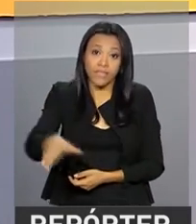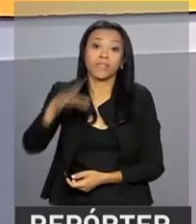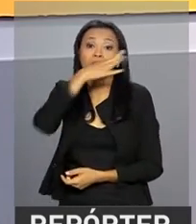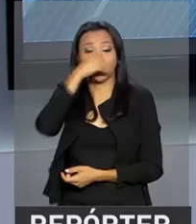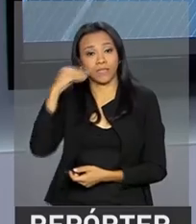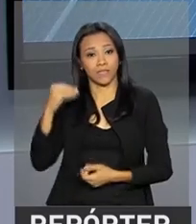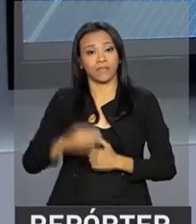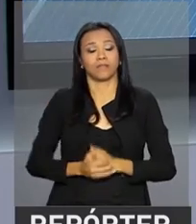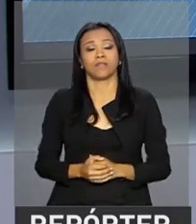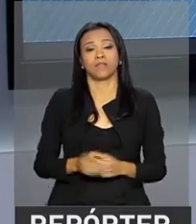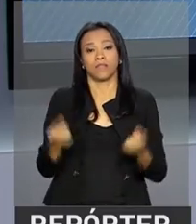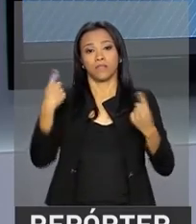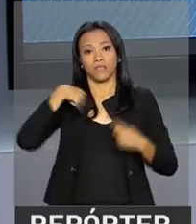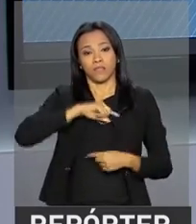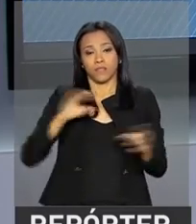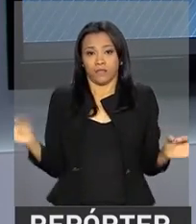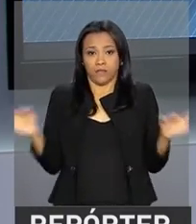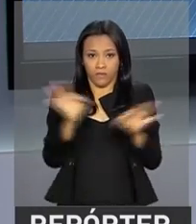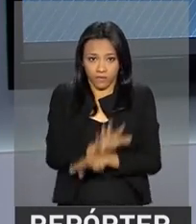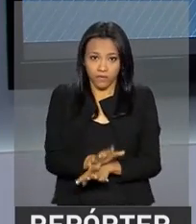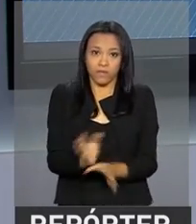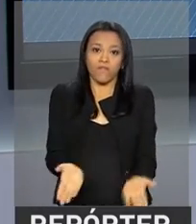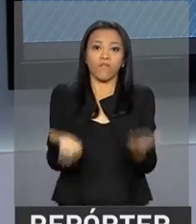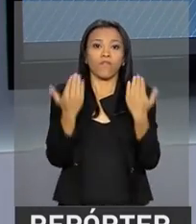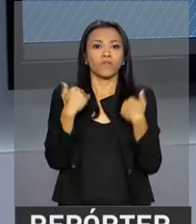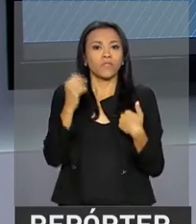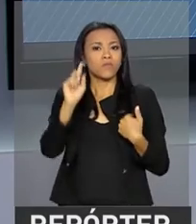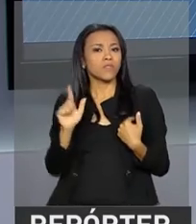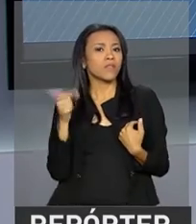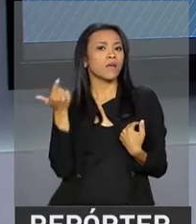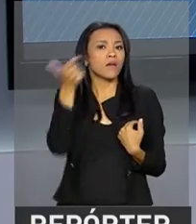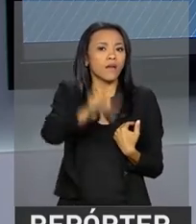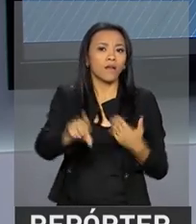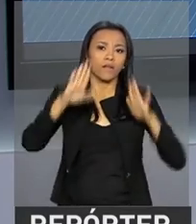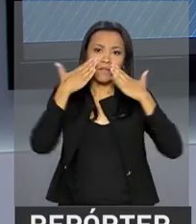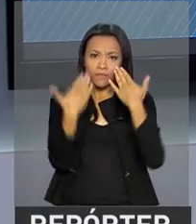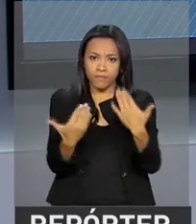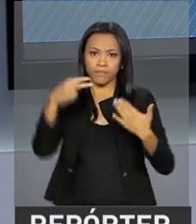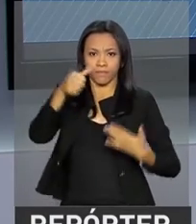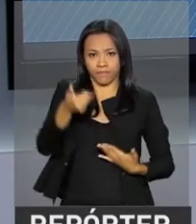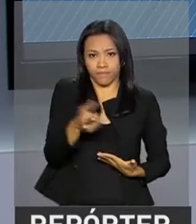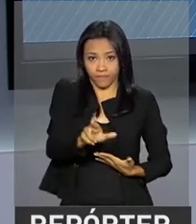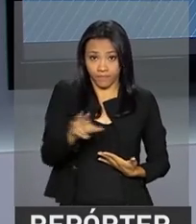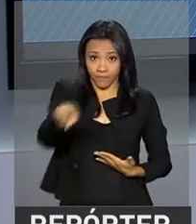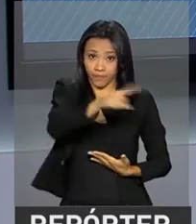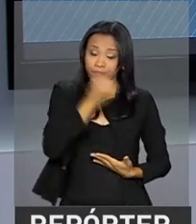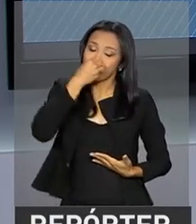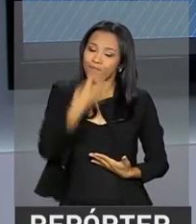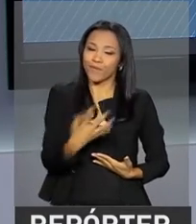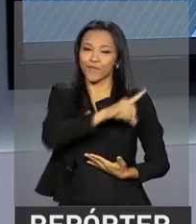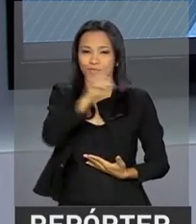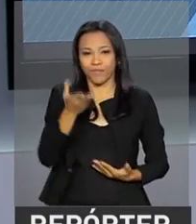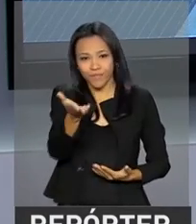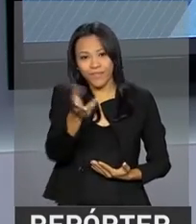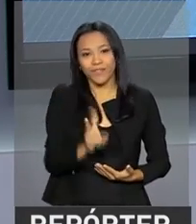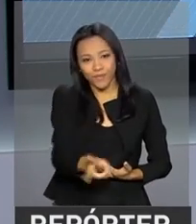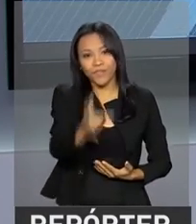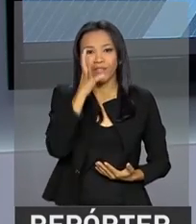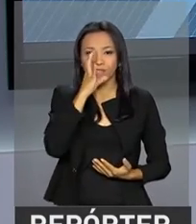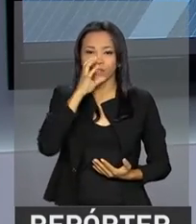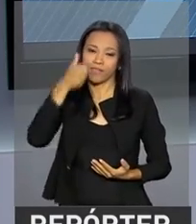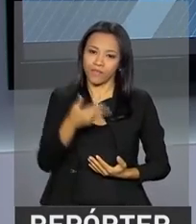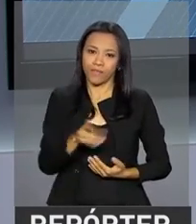adolescentes. E nós ficamos por aqui. Voltamos em uma hora na próxima edição do Repórter NBR. Um bom dia para você e